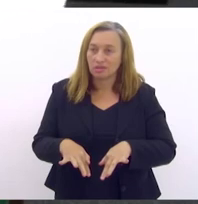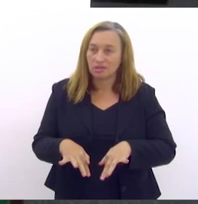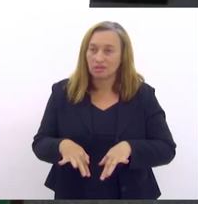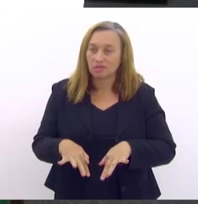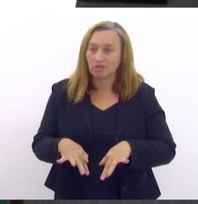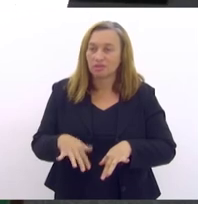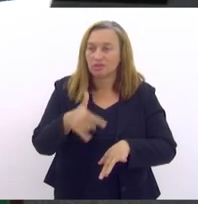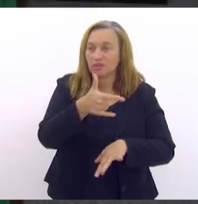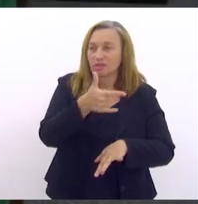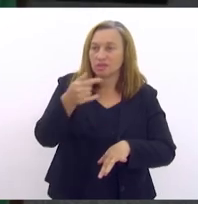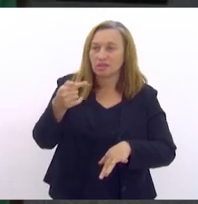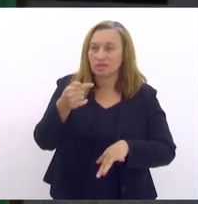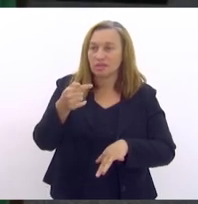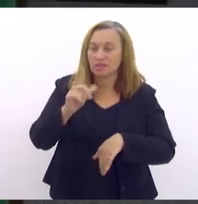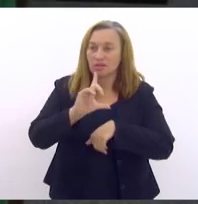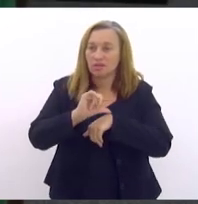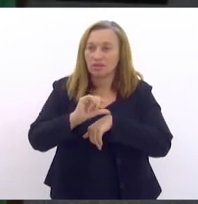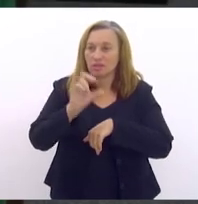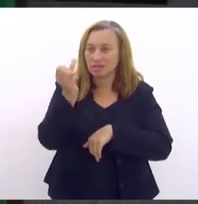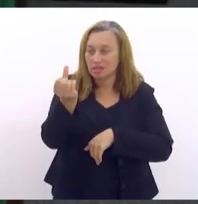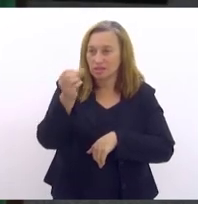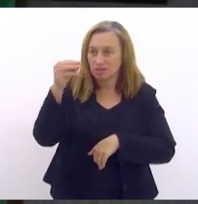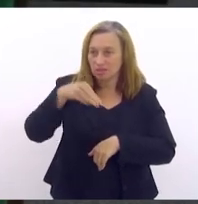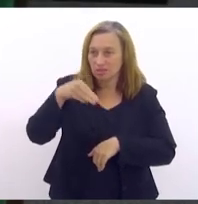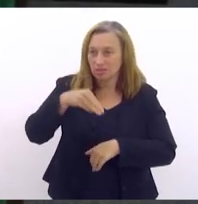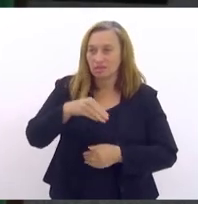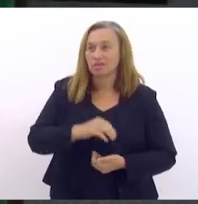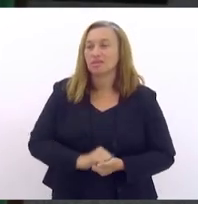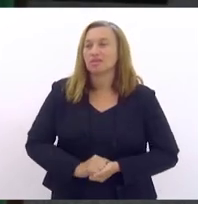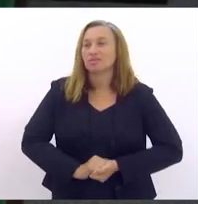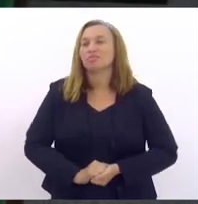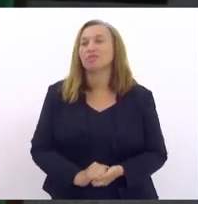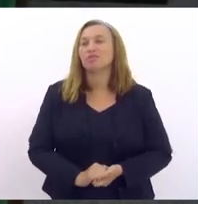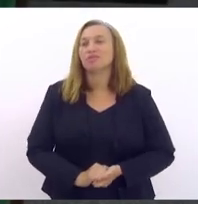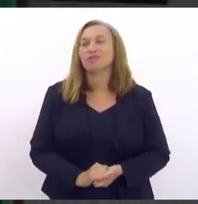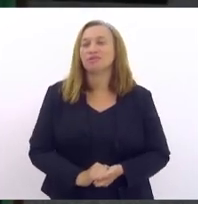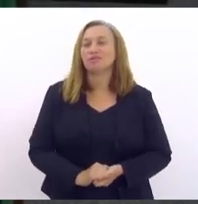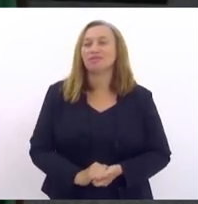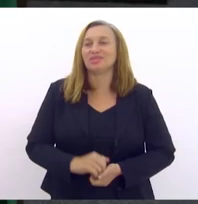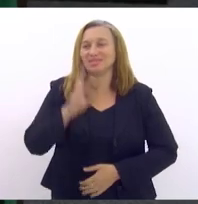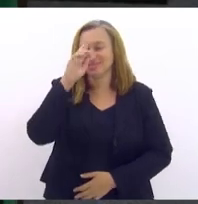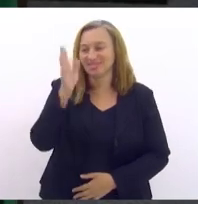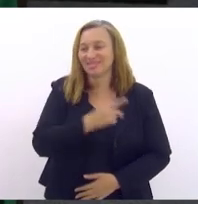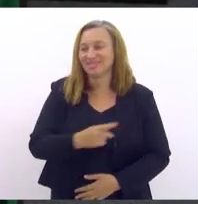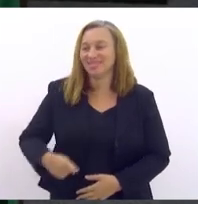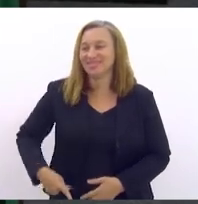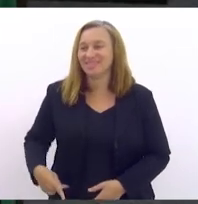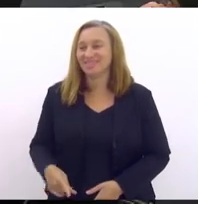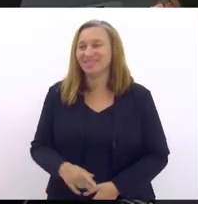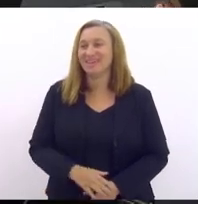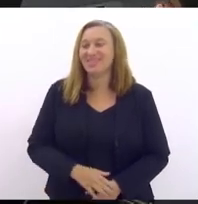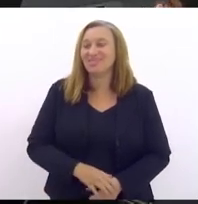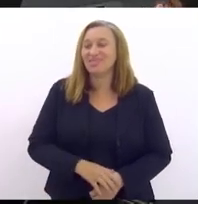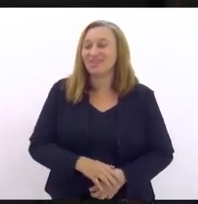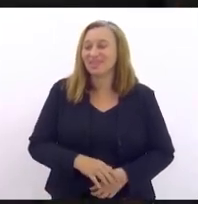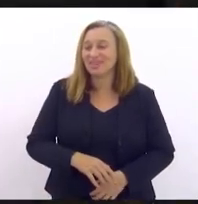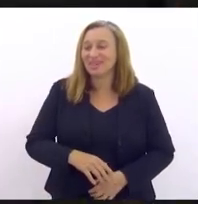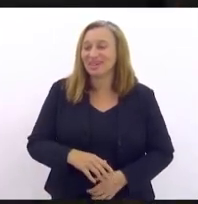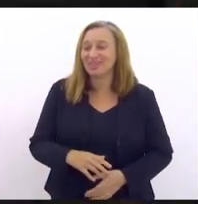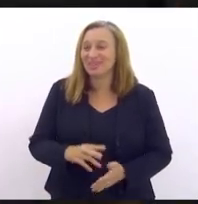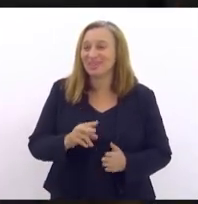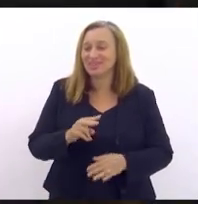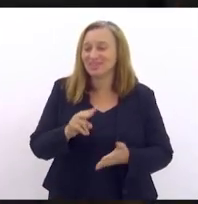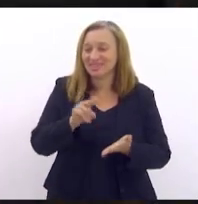às 17 horas e 6 minutos. 17 horas e 6 minutos, senhor presidente. Muito obrigado. Lida e aprovada a